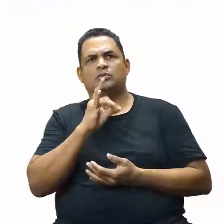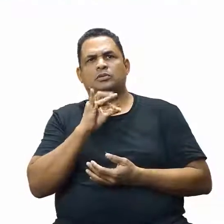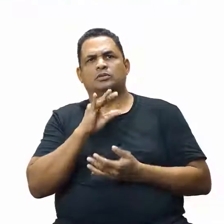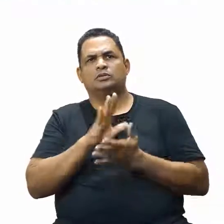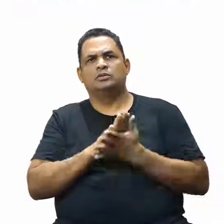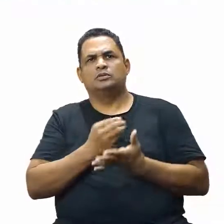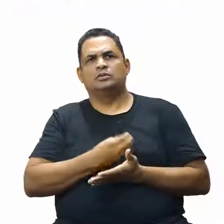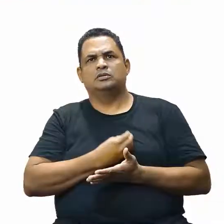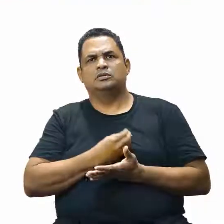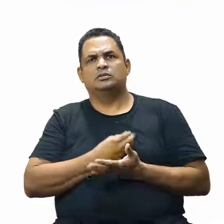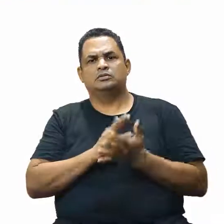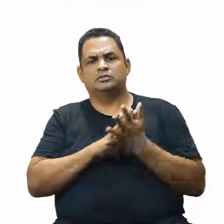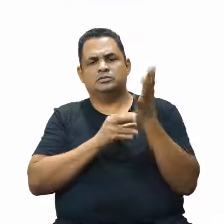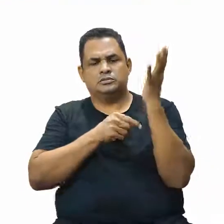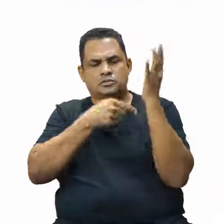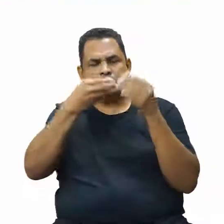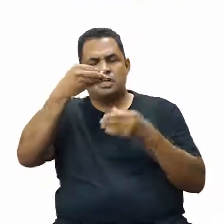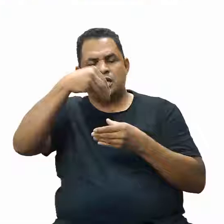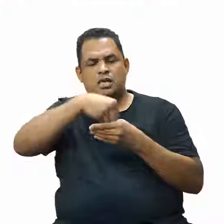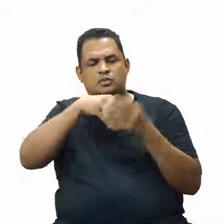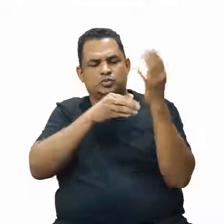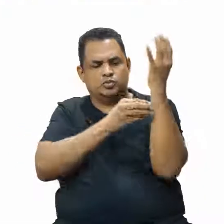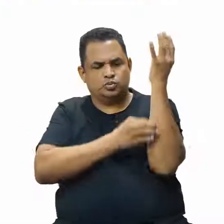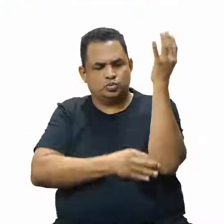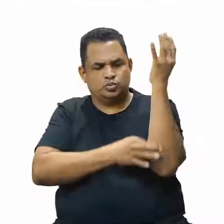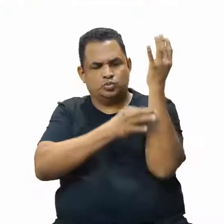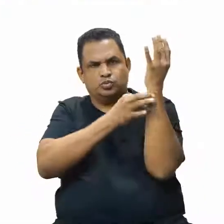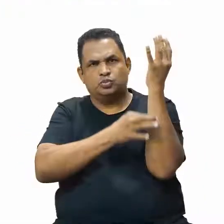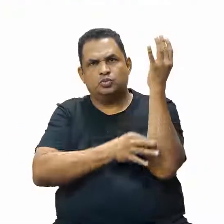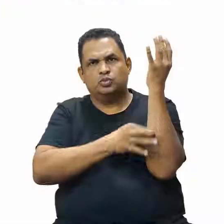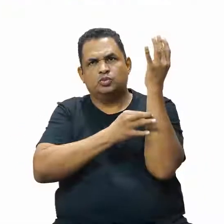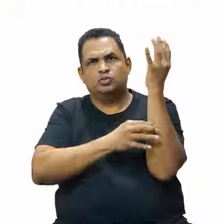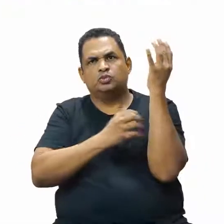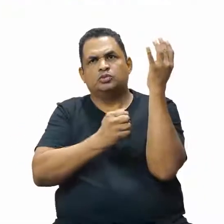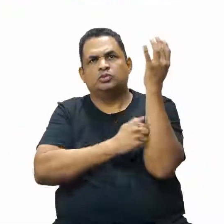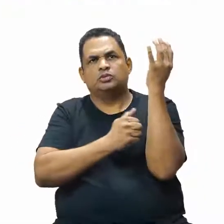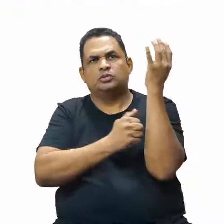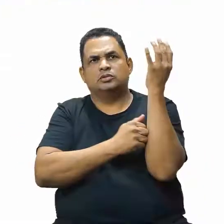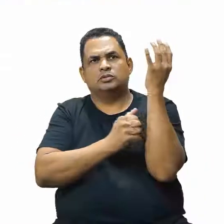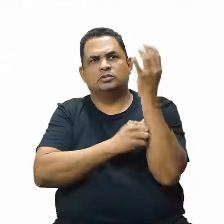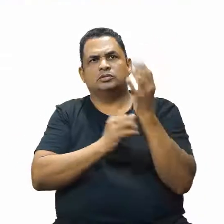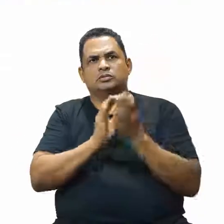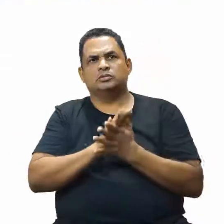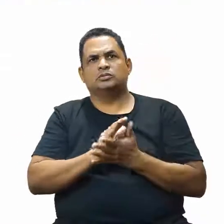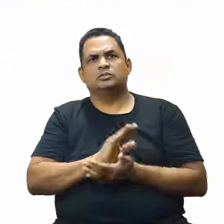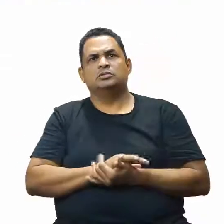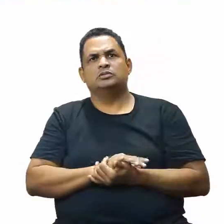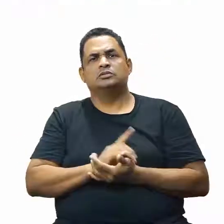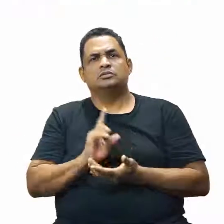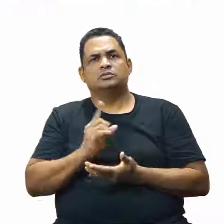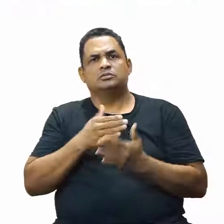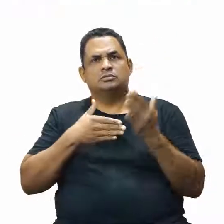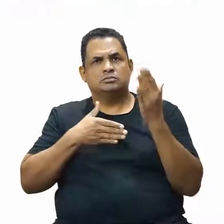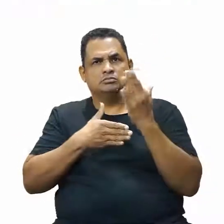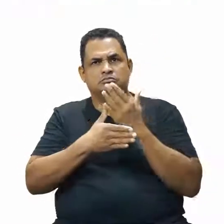que vivem no interior do tronco das árvores ou das madeiras tratadas,